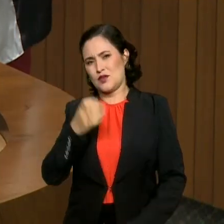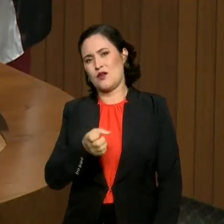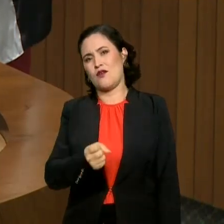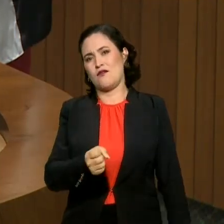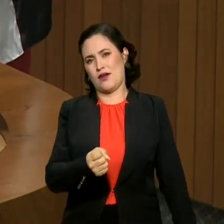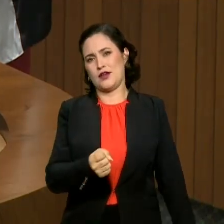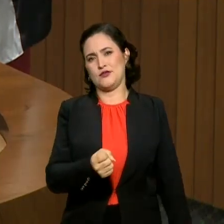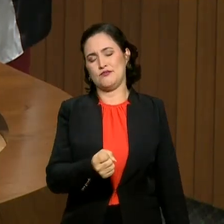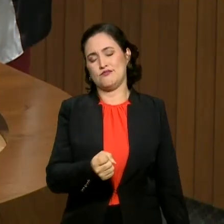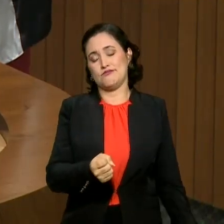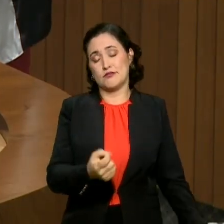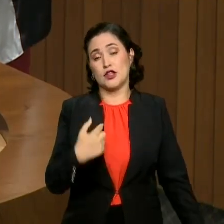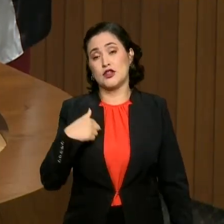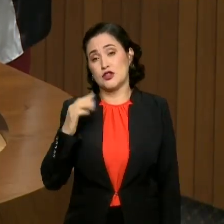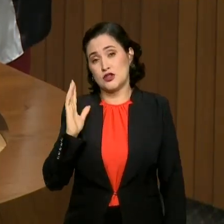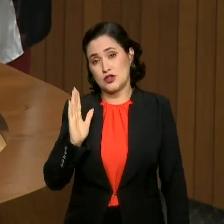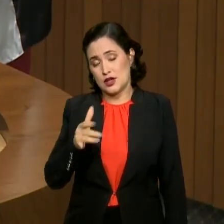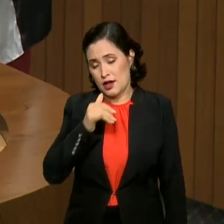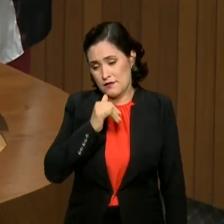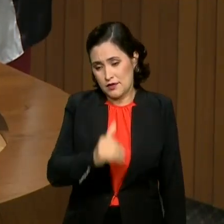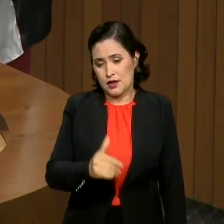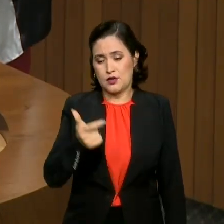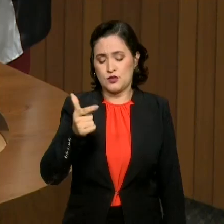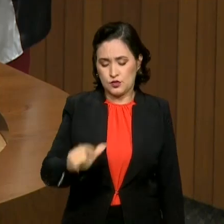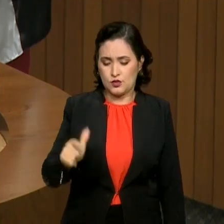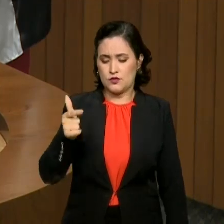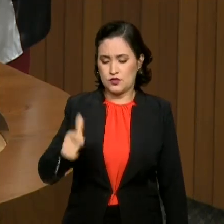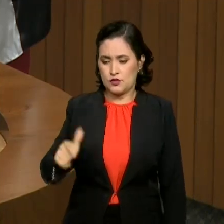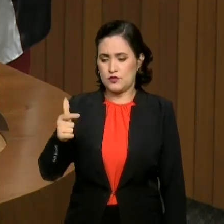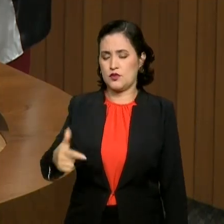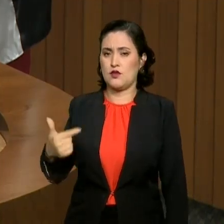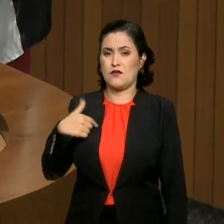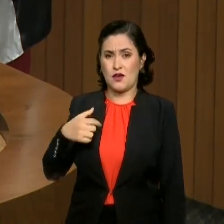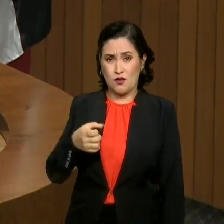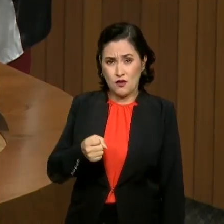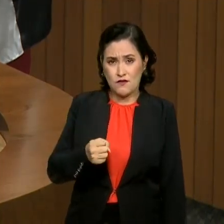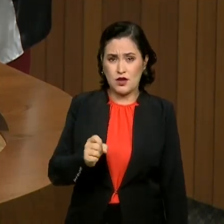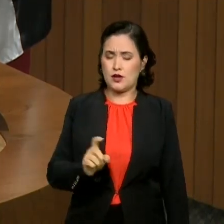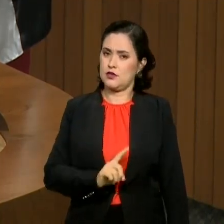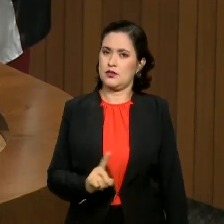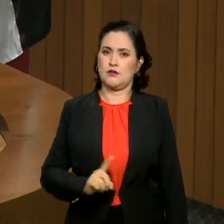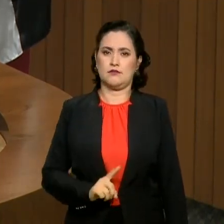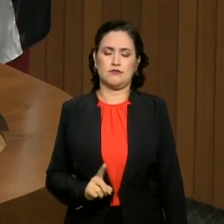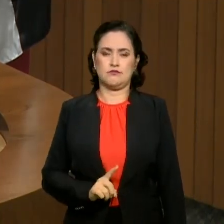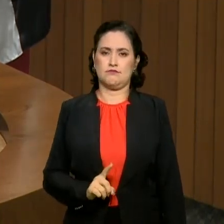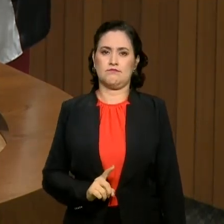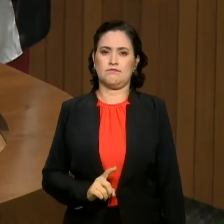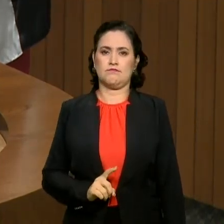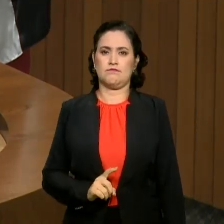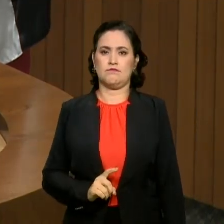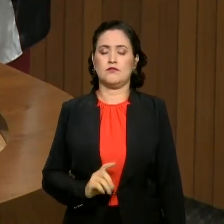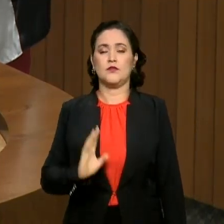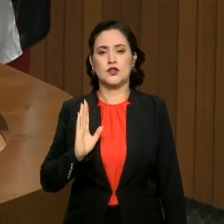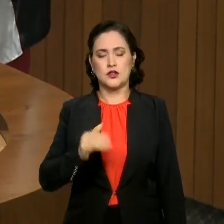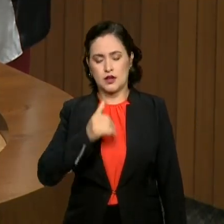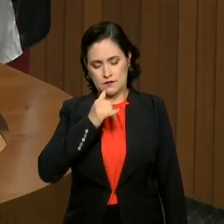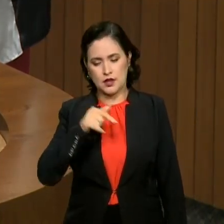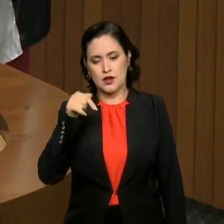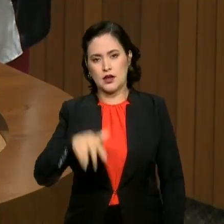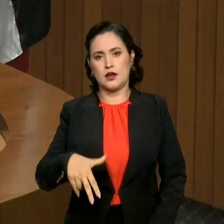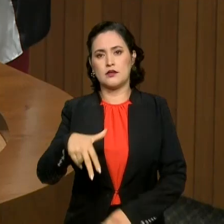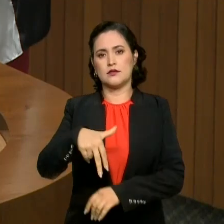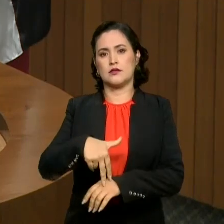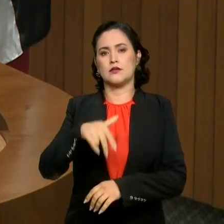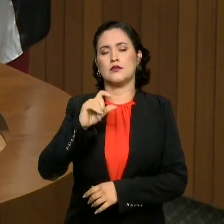ele várias vezes, não sou covarde, já disse para várias pessoas aqui na tribuna